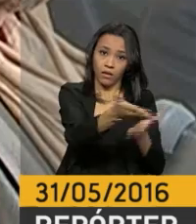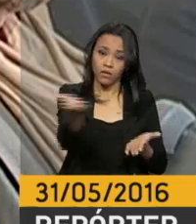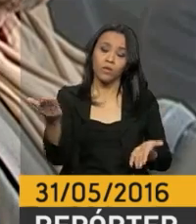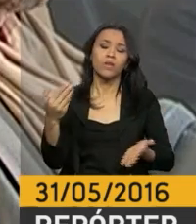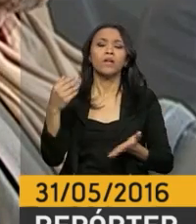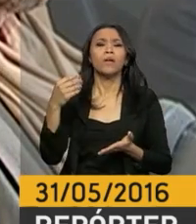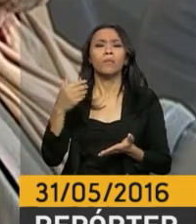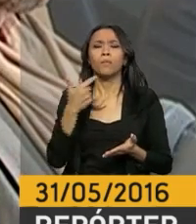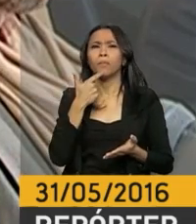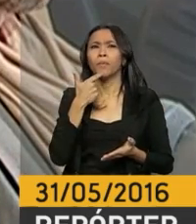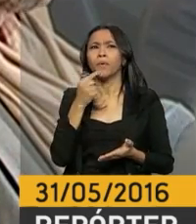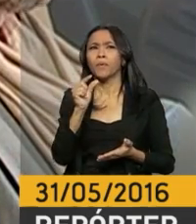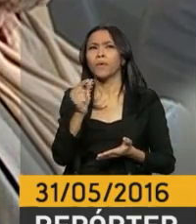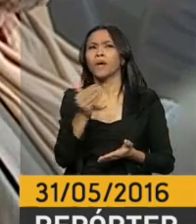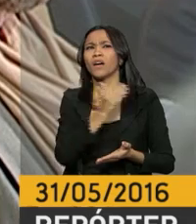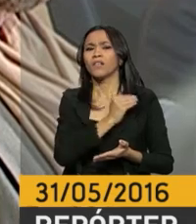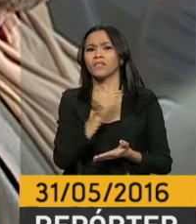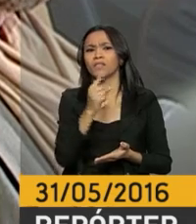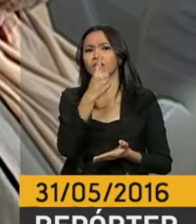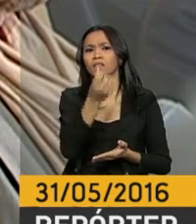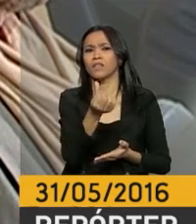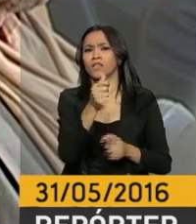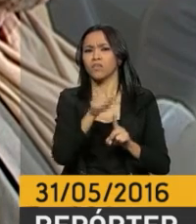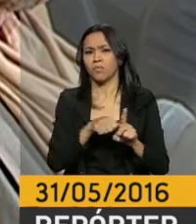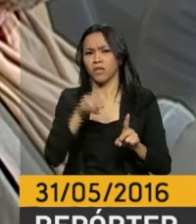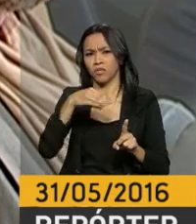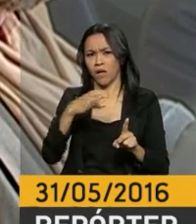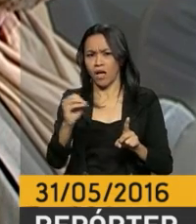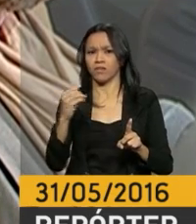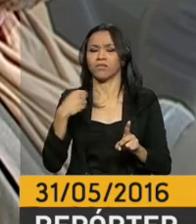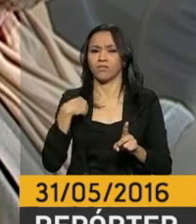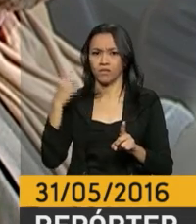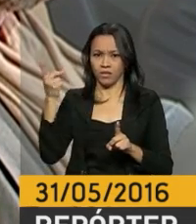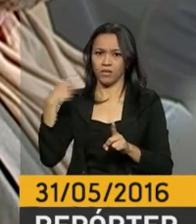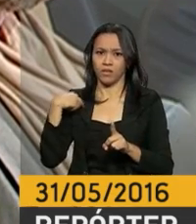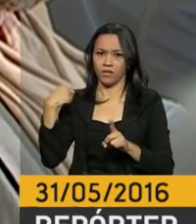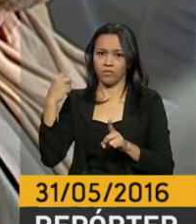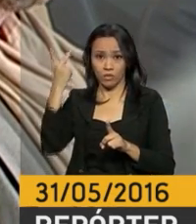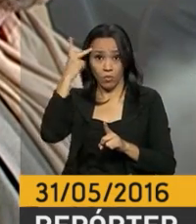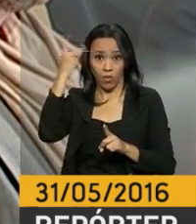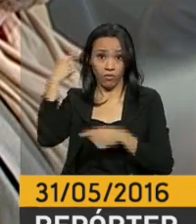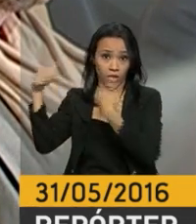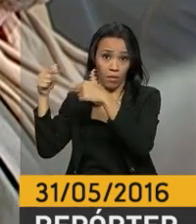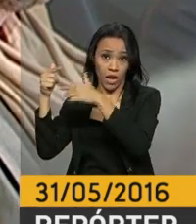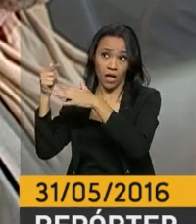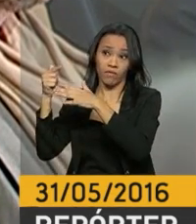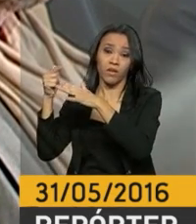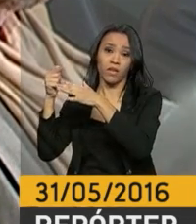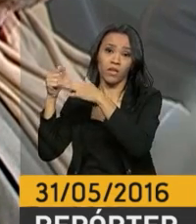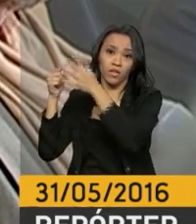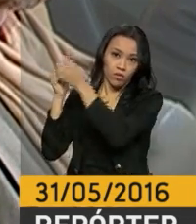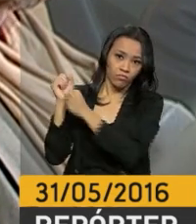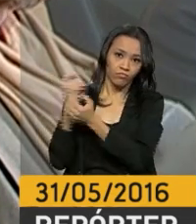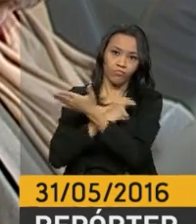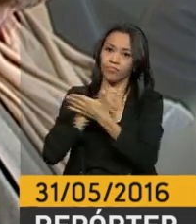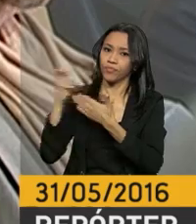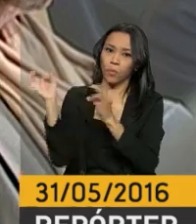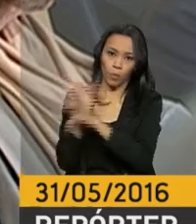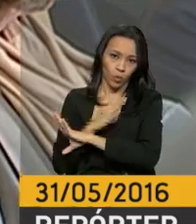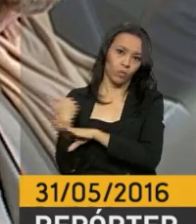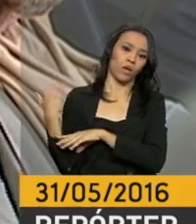março, pouco antes de eu sair da Secretaria da Segurança Pública em São Paulo, eu editei uma